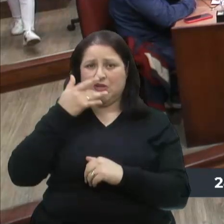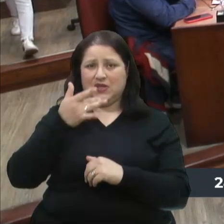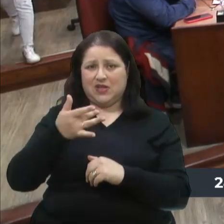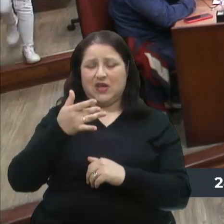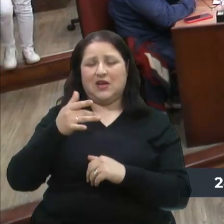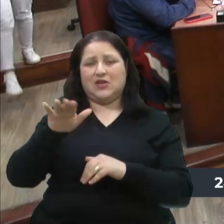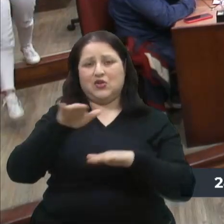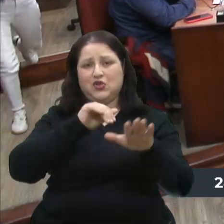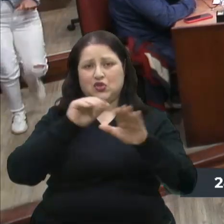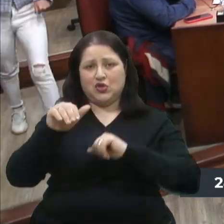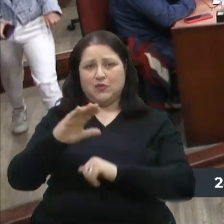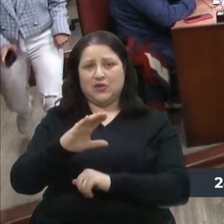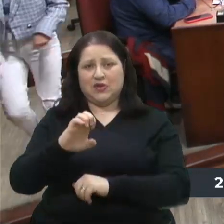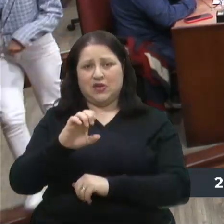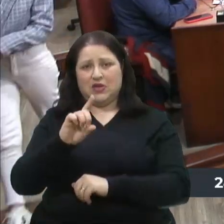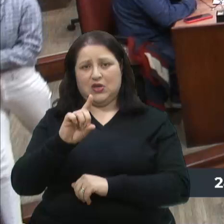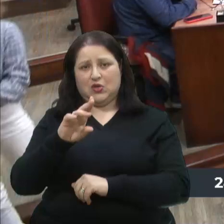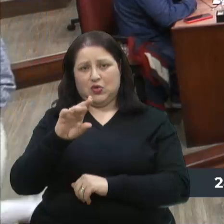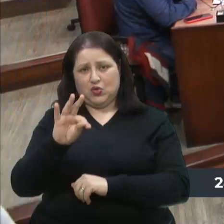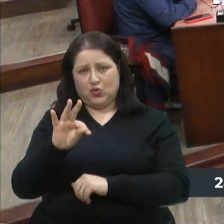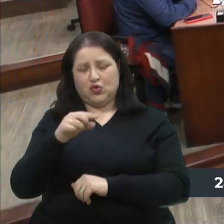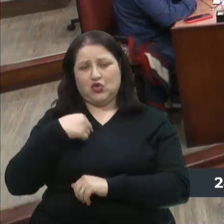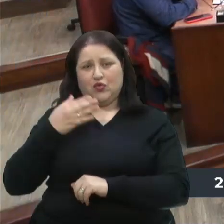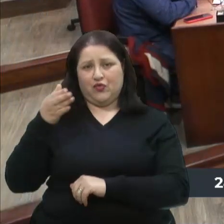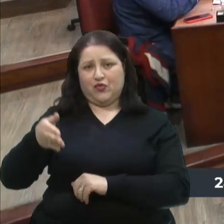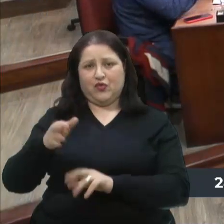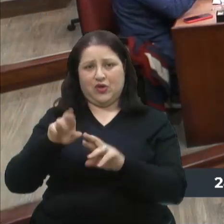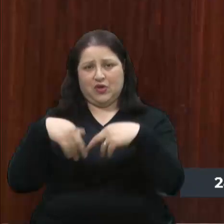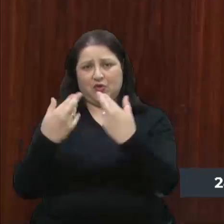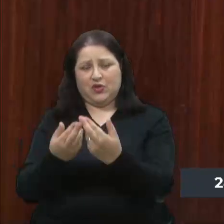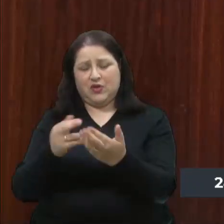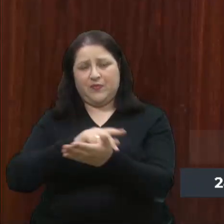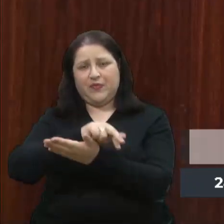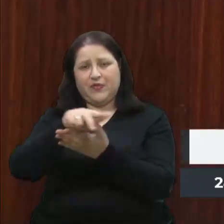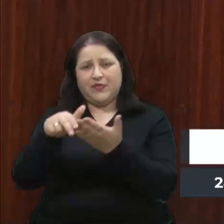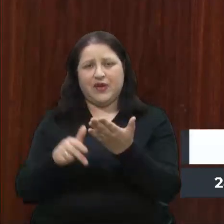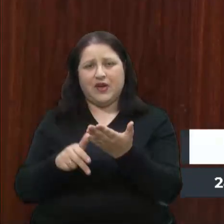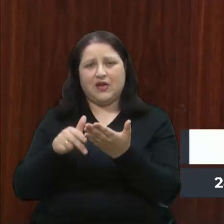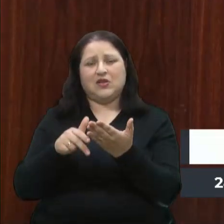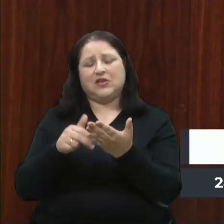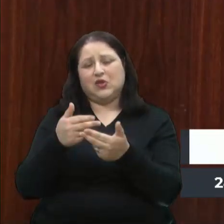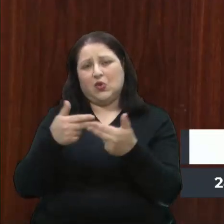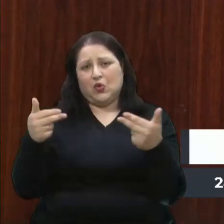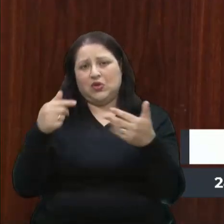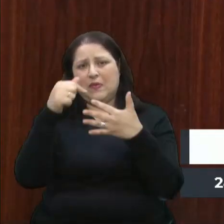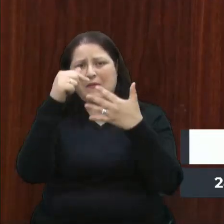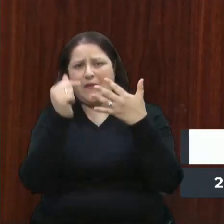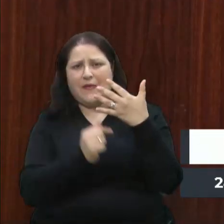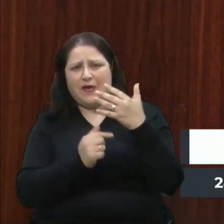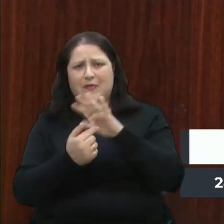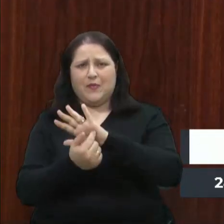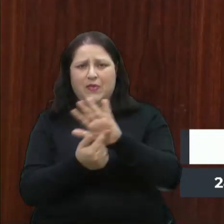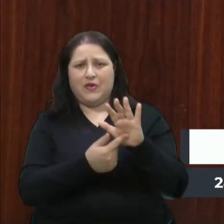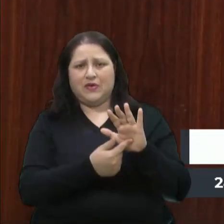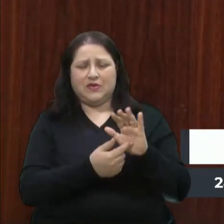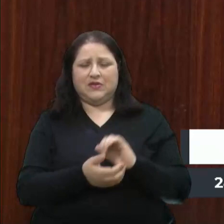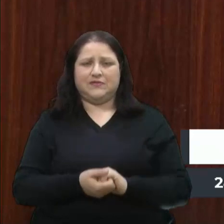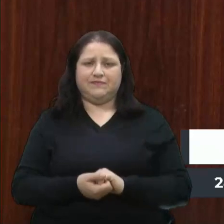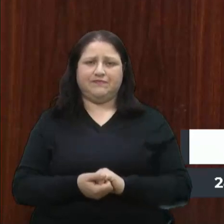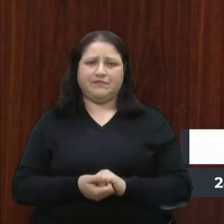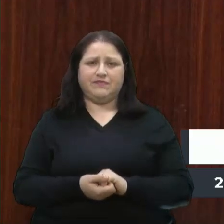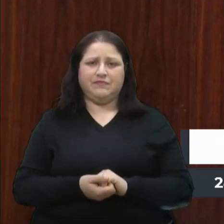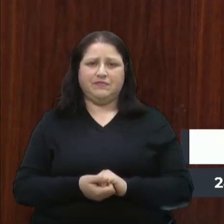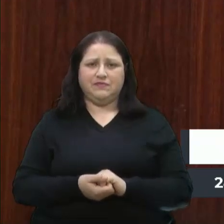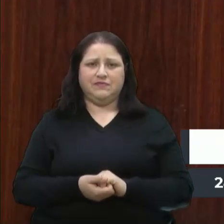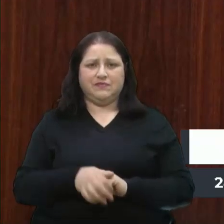convocada pela SEDUT, pelo nosso presidente. Vários elementos foram apresentados, né?